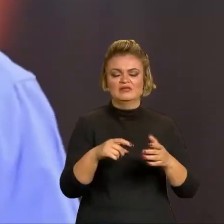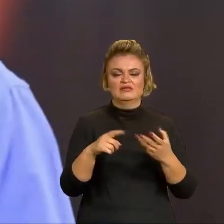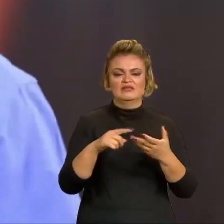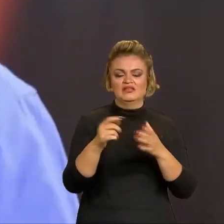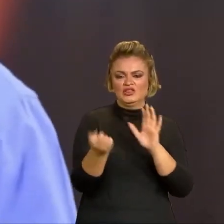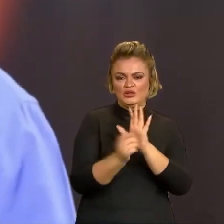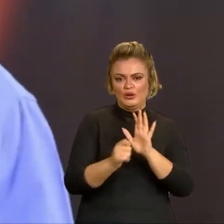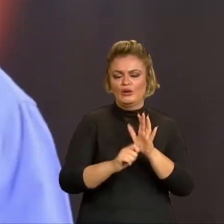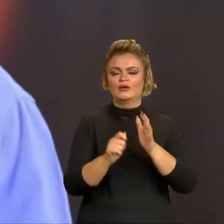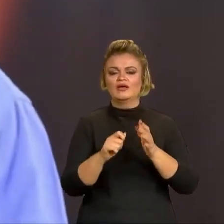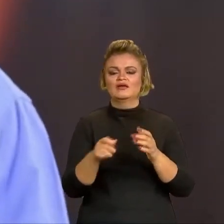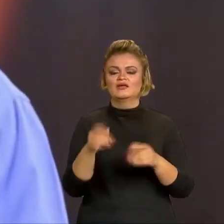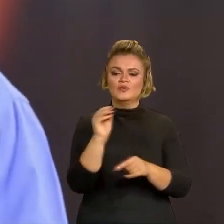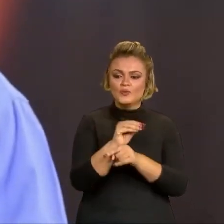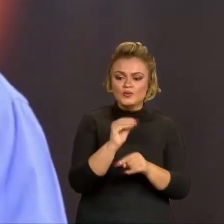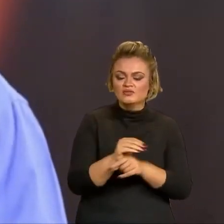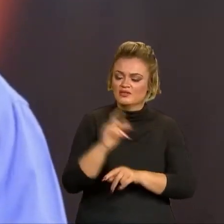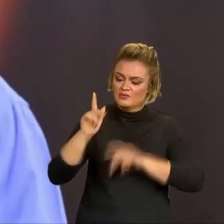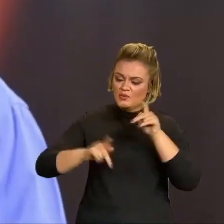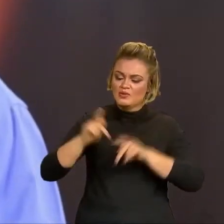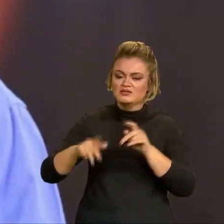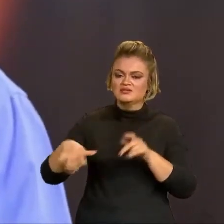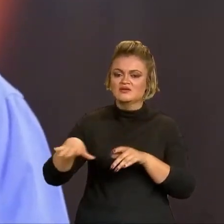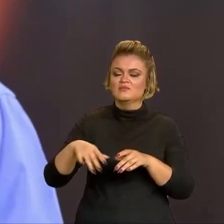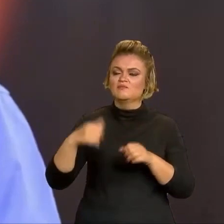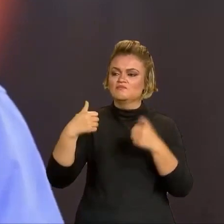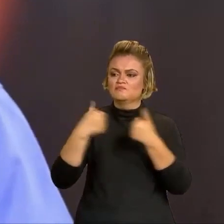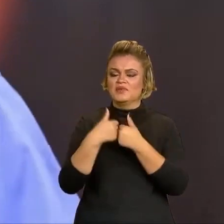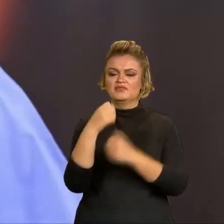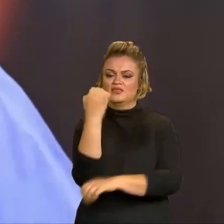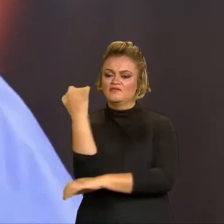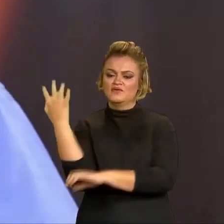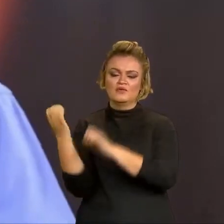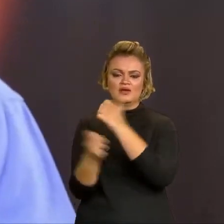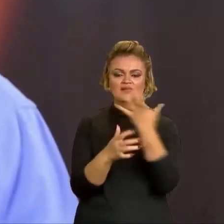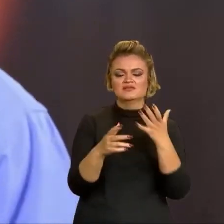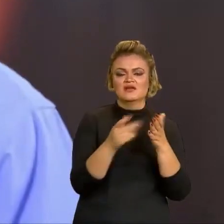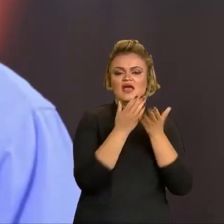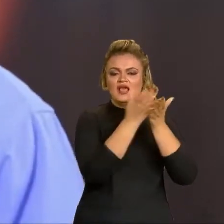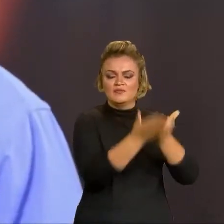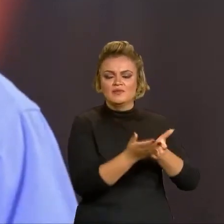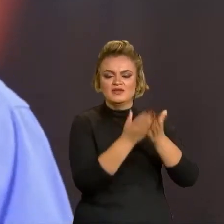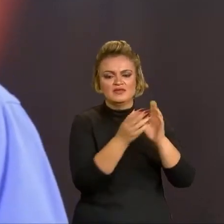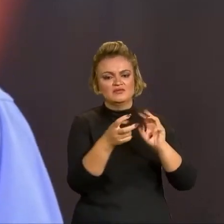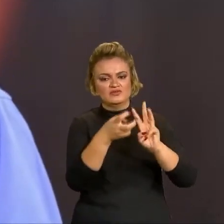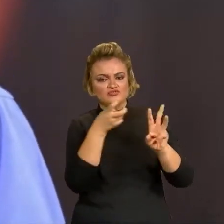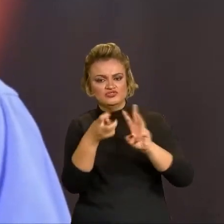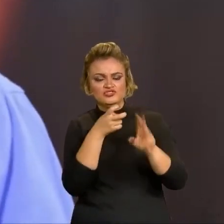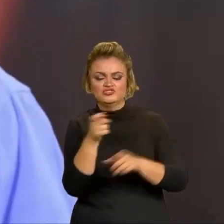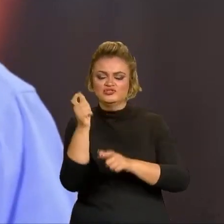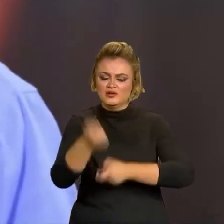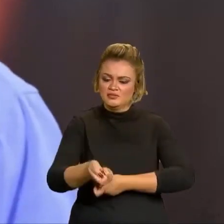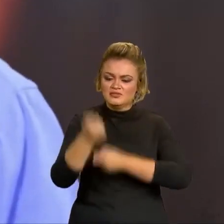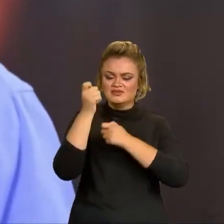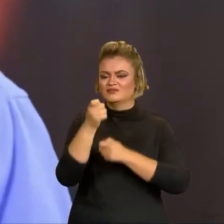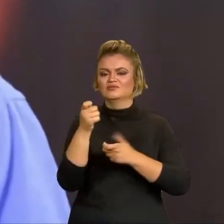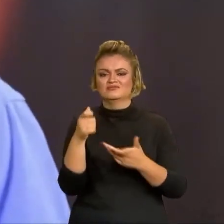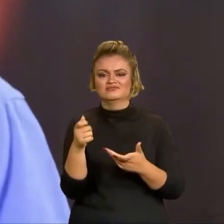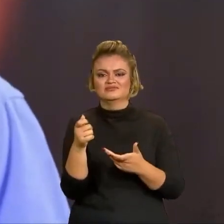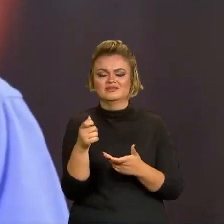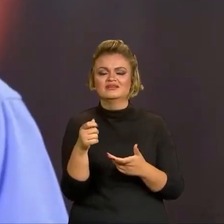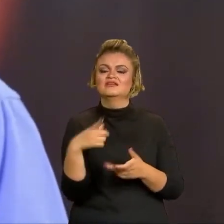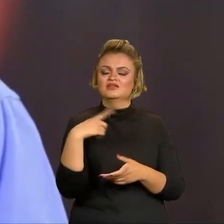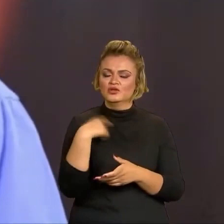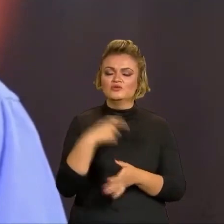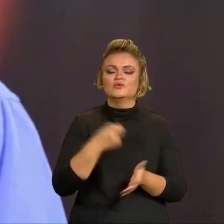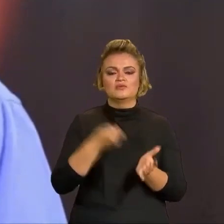gente possa cuidar do nosso povo que mora nas florestas, dos nossos ribeirinhos, dos nossos indígenas, dos nossos pescadores. Ou seja, nós temos a obrigação